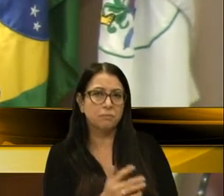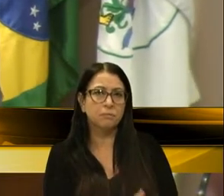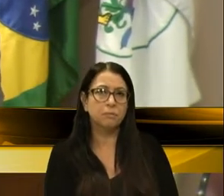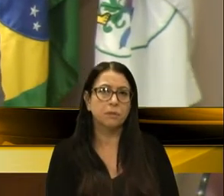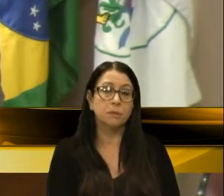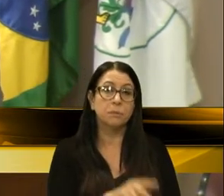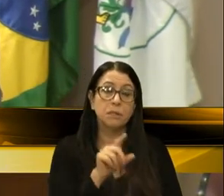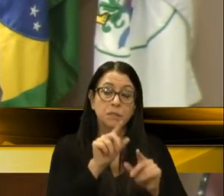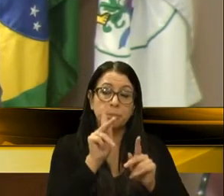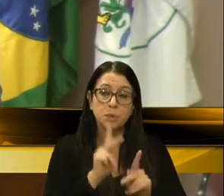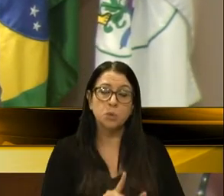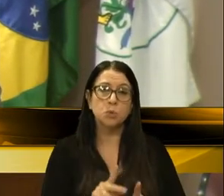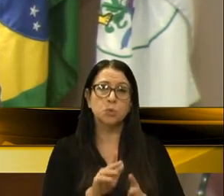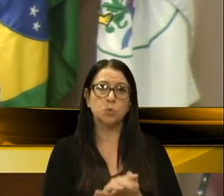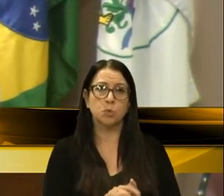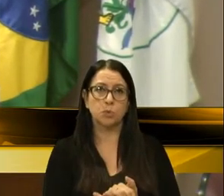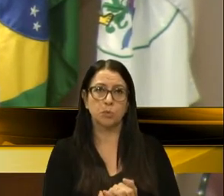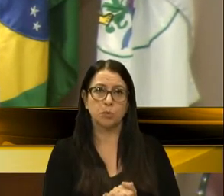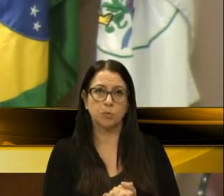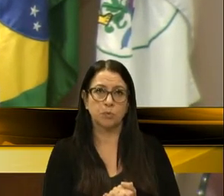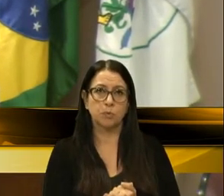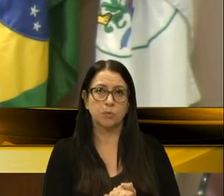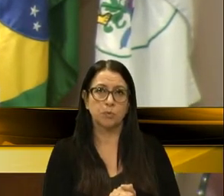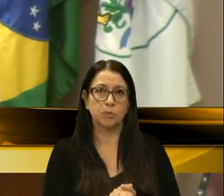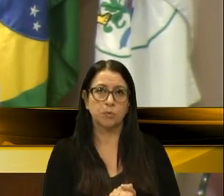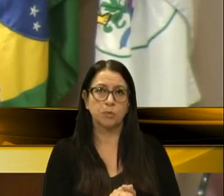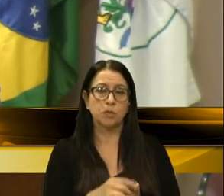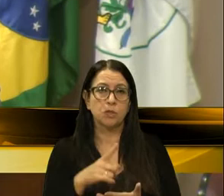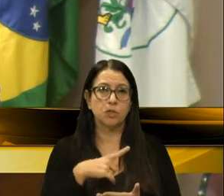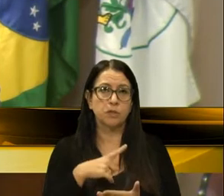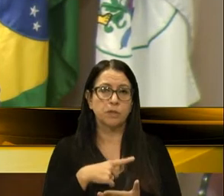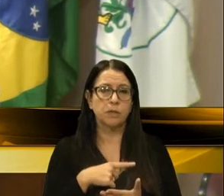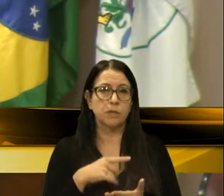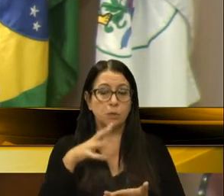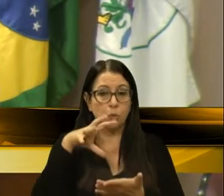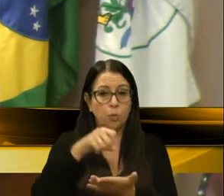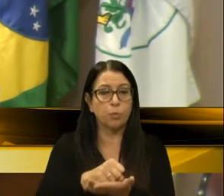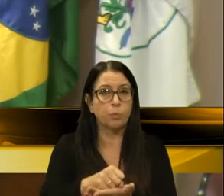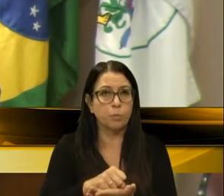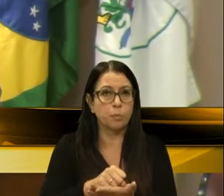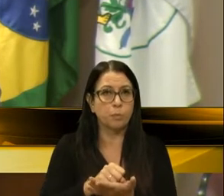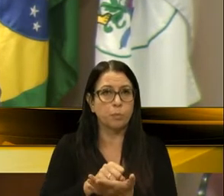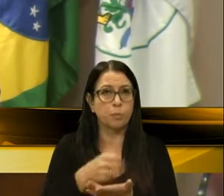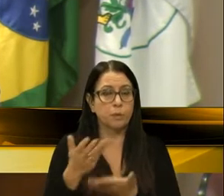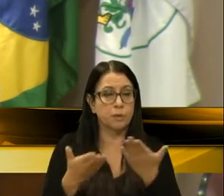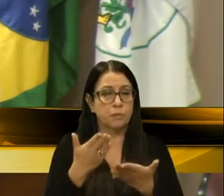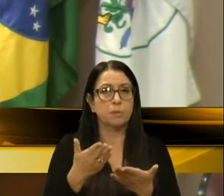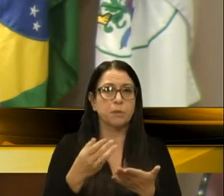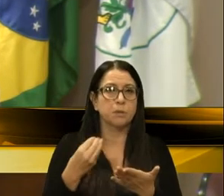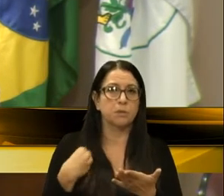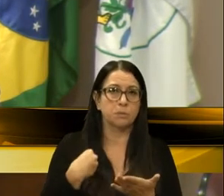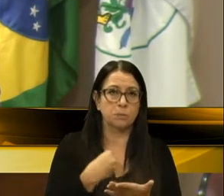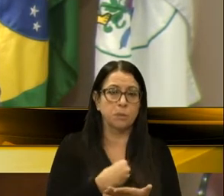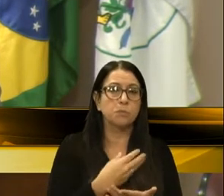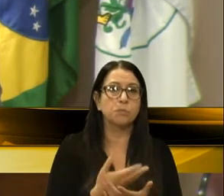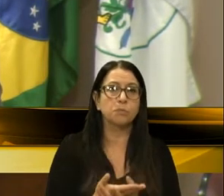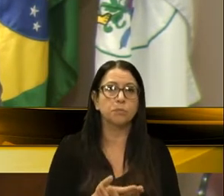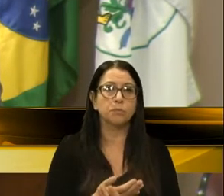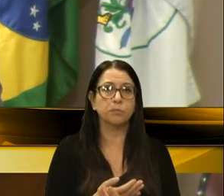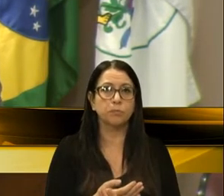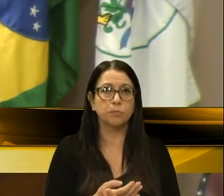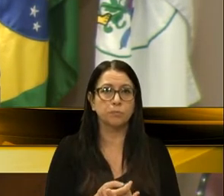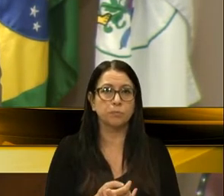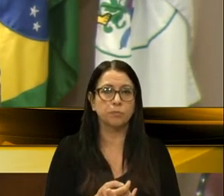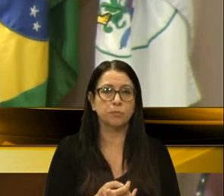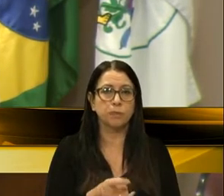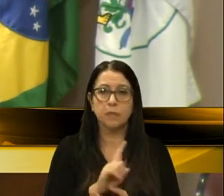Para aquelas pessoas que tiveram marcadas as suas consultas, seus atendimentos,